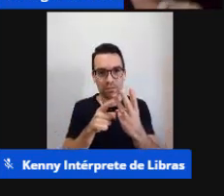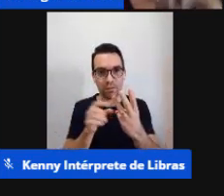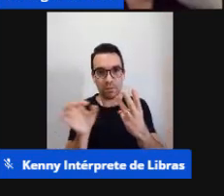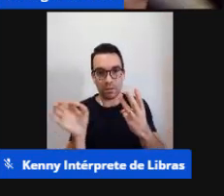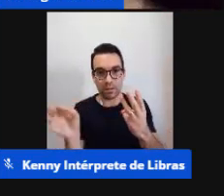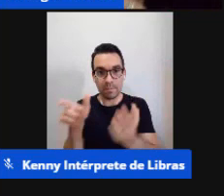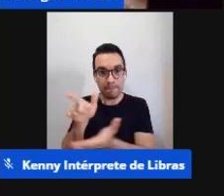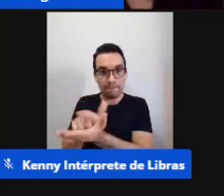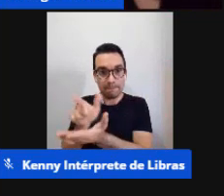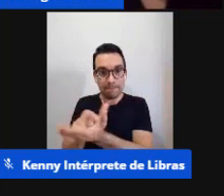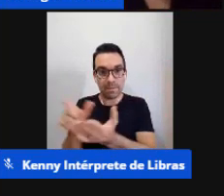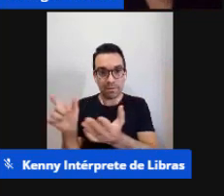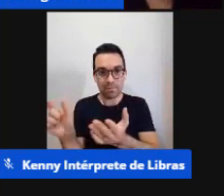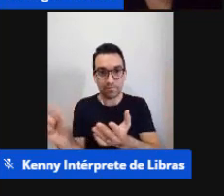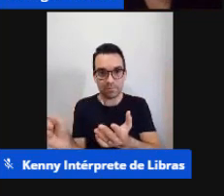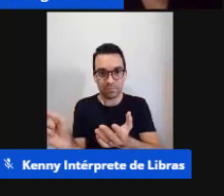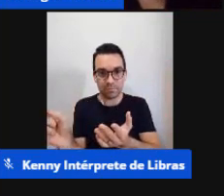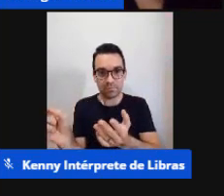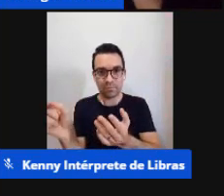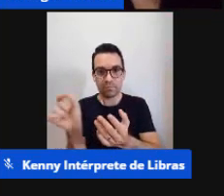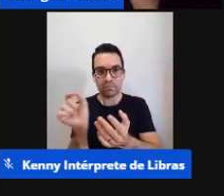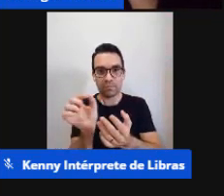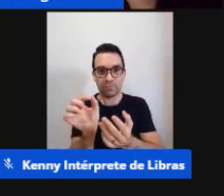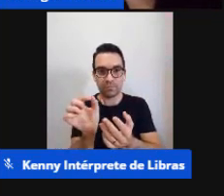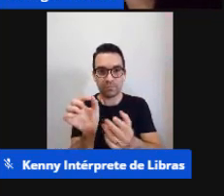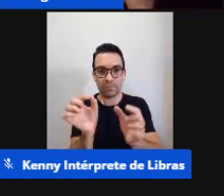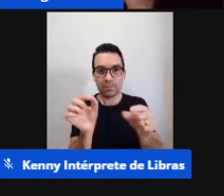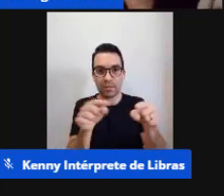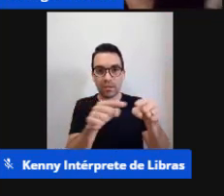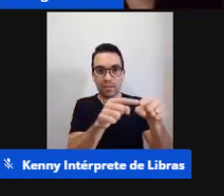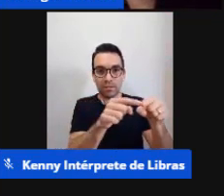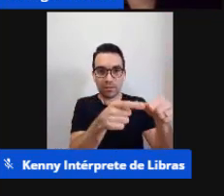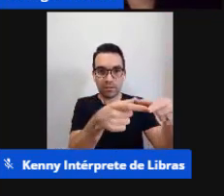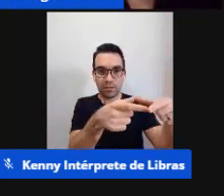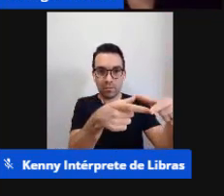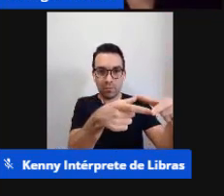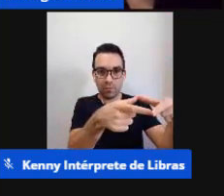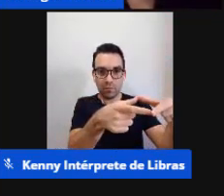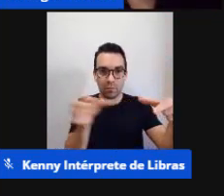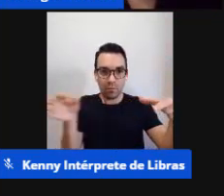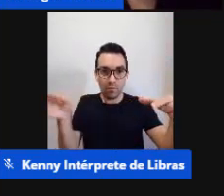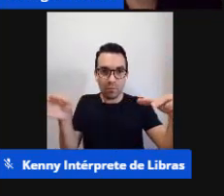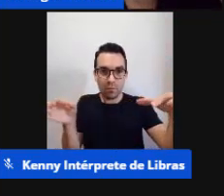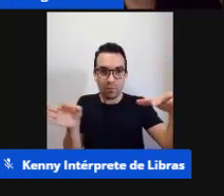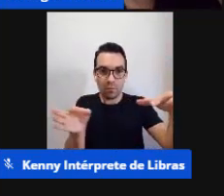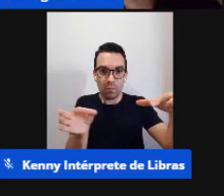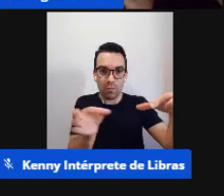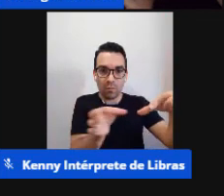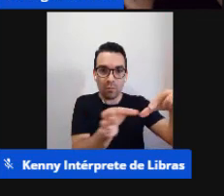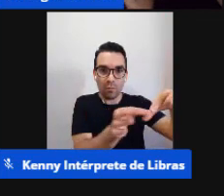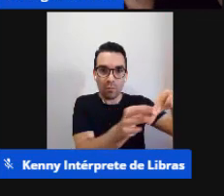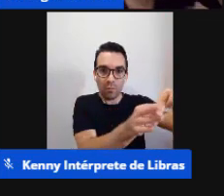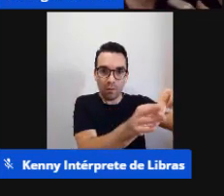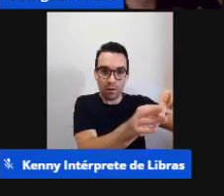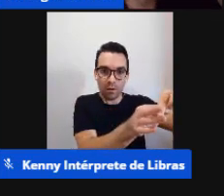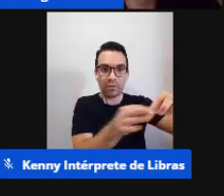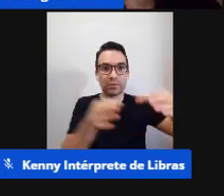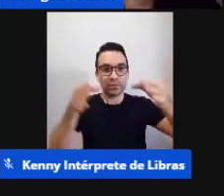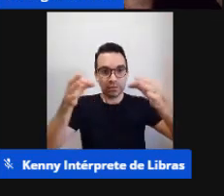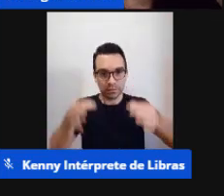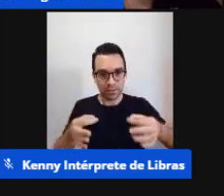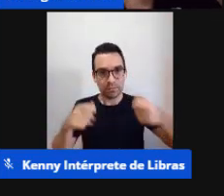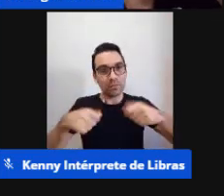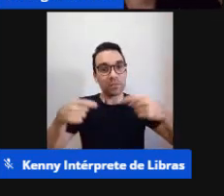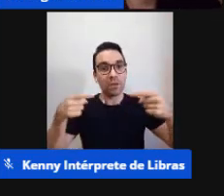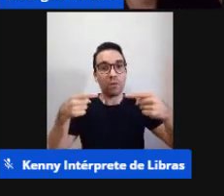no potinho médio, a bola grande. Eu quero ver isso, noção de espaço, tempo, quantidades e relações.